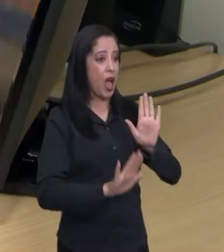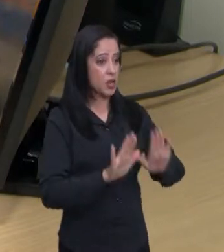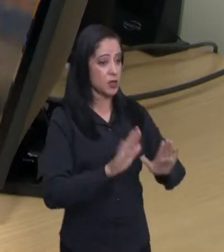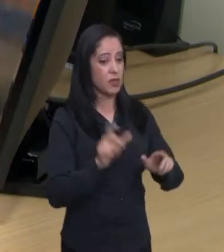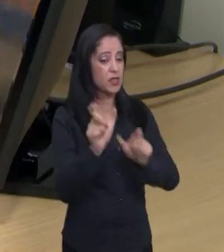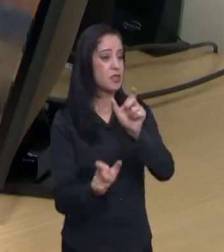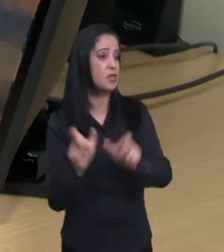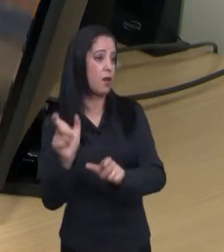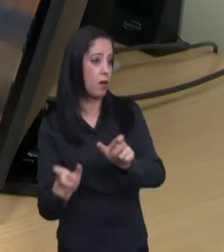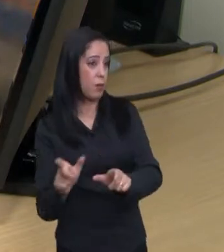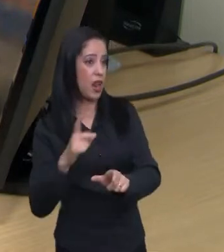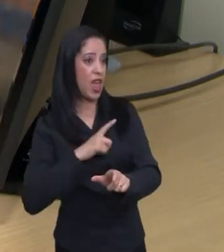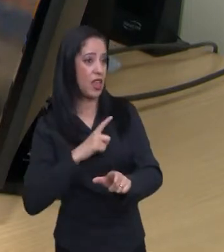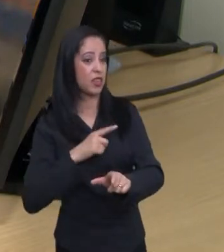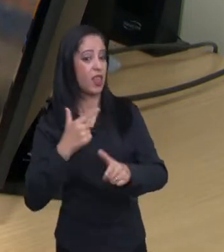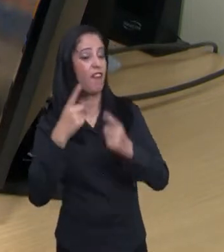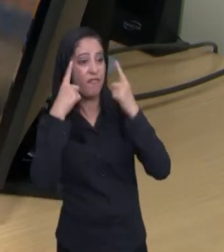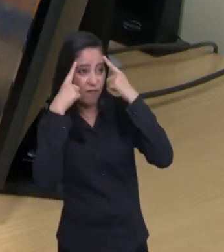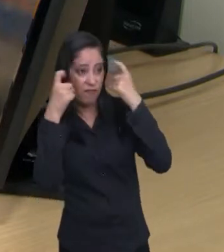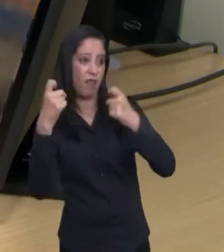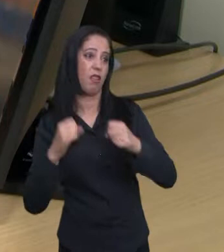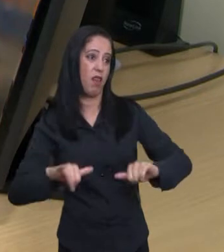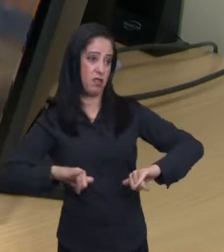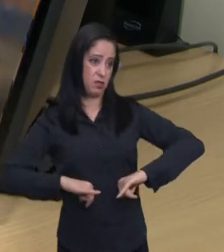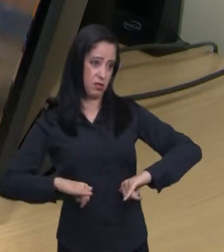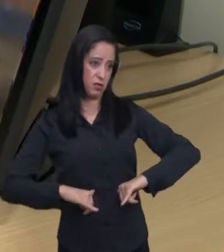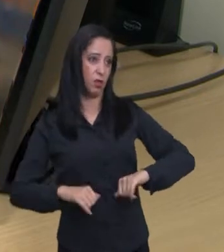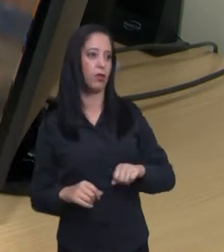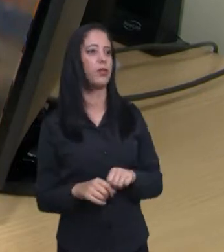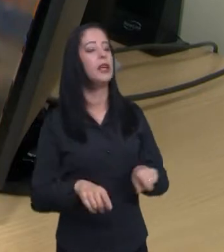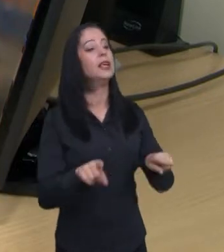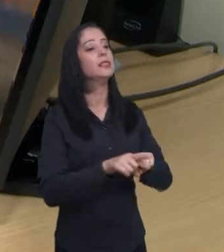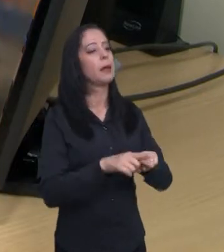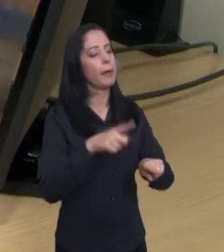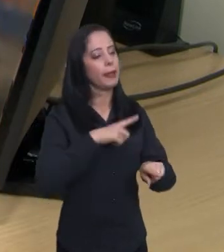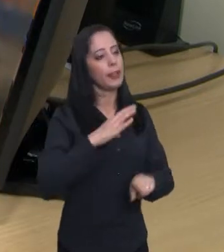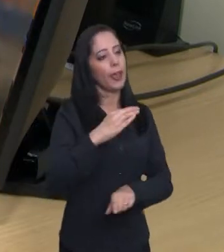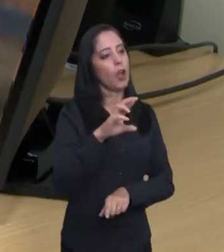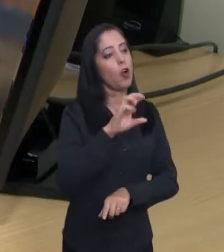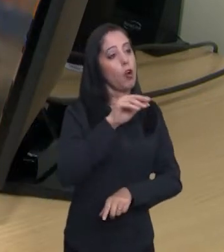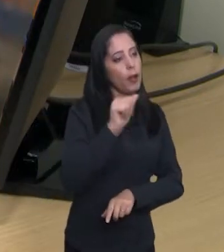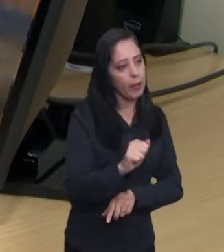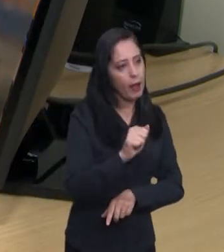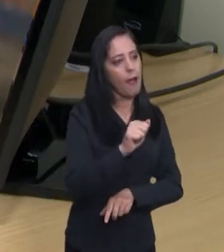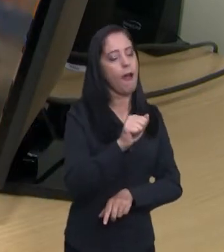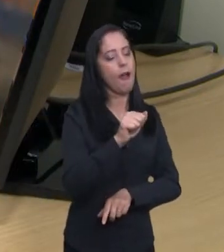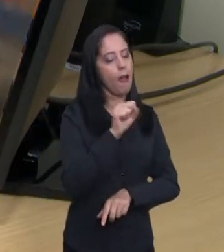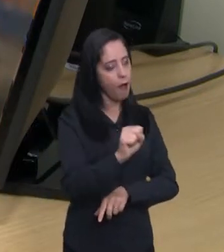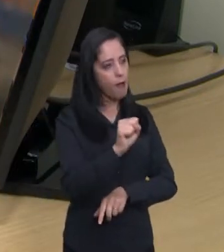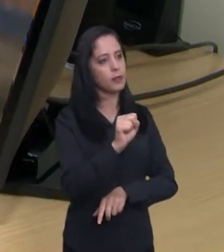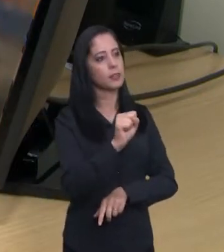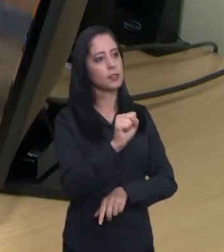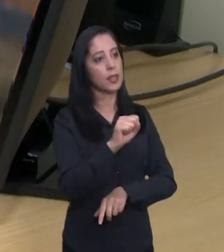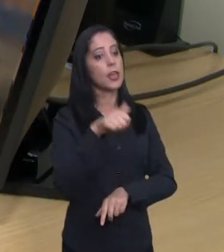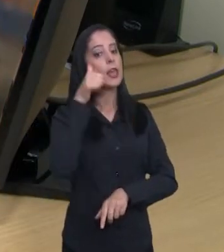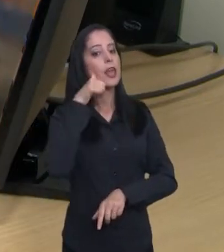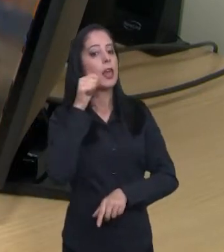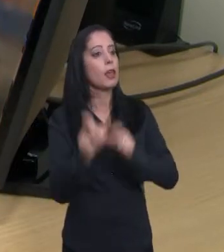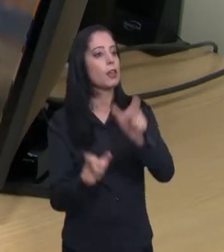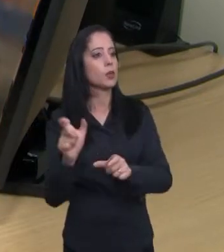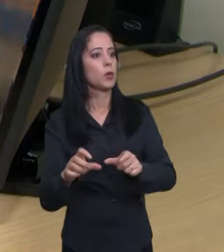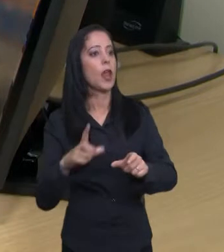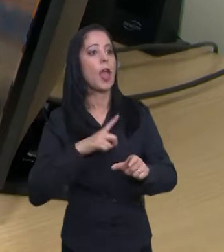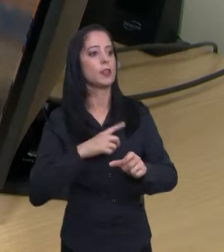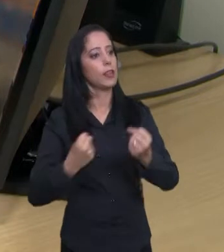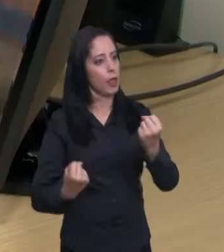algum momento foi vítima de violência doméstica e tem a medida protetiva existem também serviços do CRAS creas aonde as